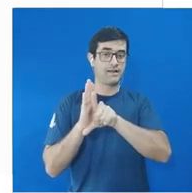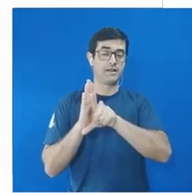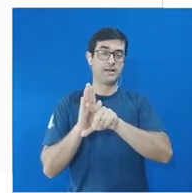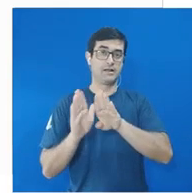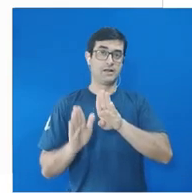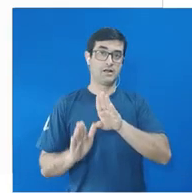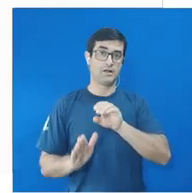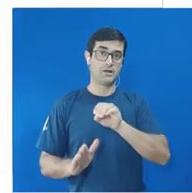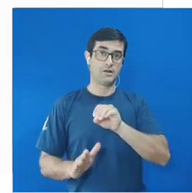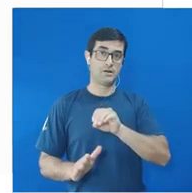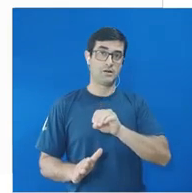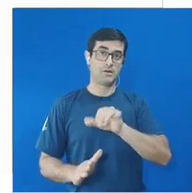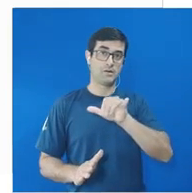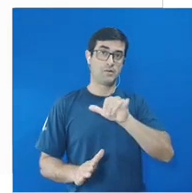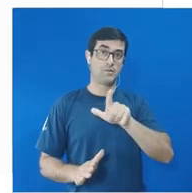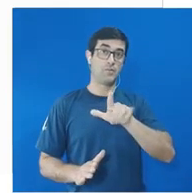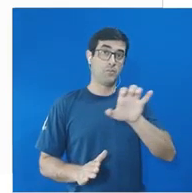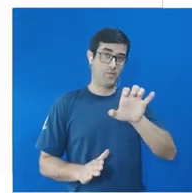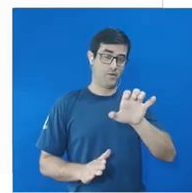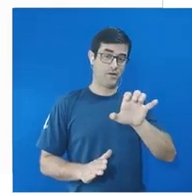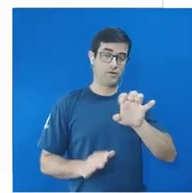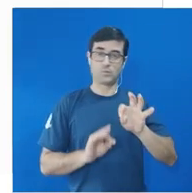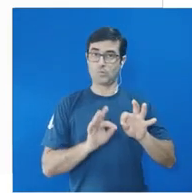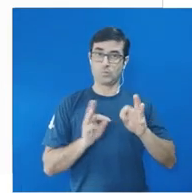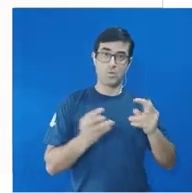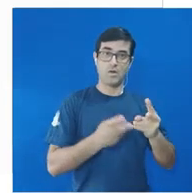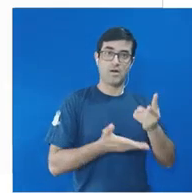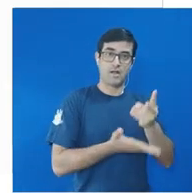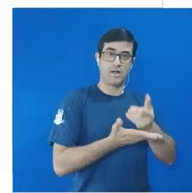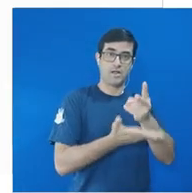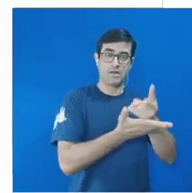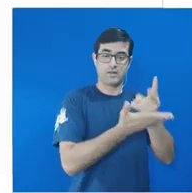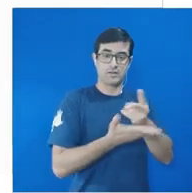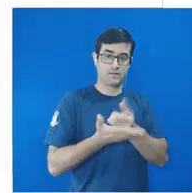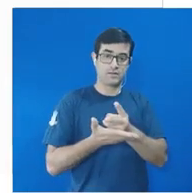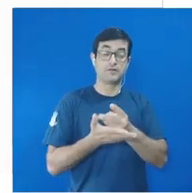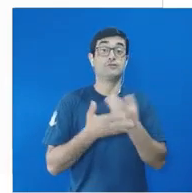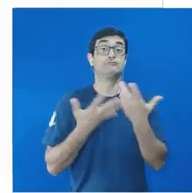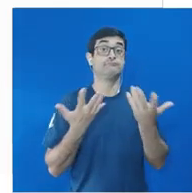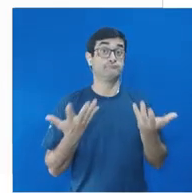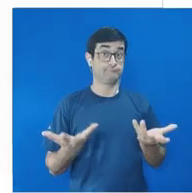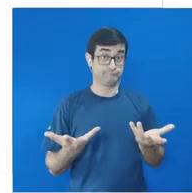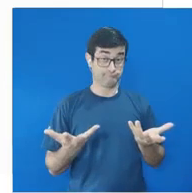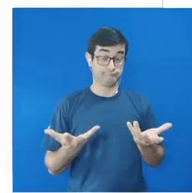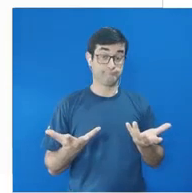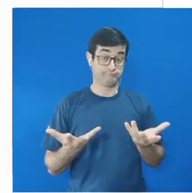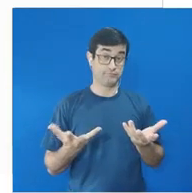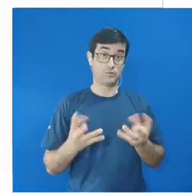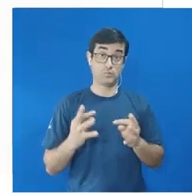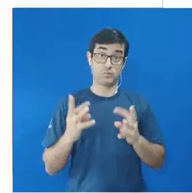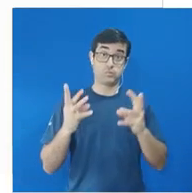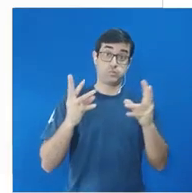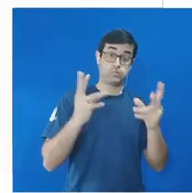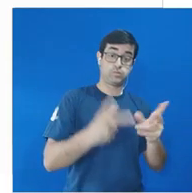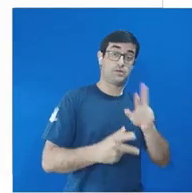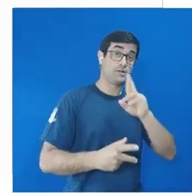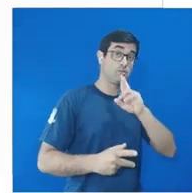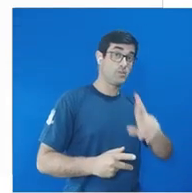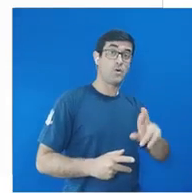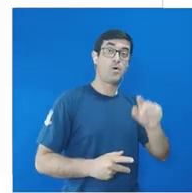componentes são fixos e constantes, o produto de constantes é uma constante. Então, eu posso dizer que esse valor é